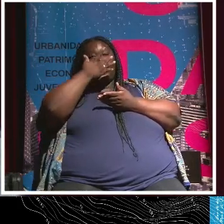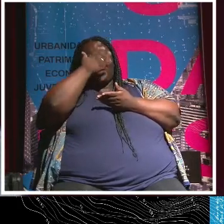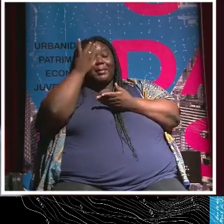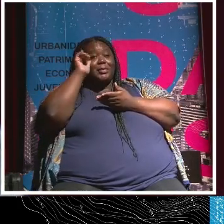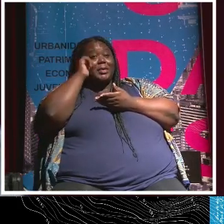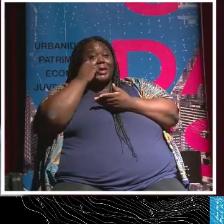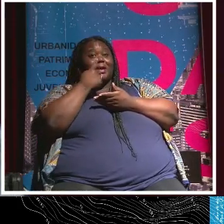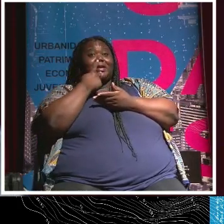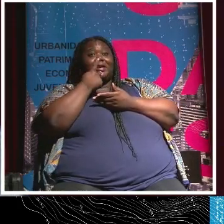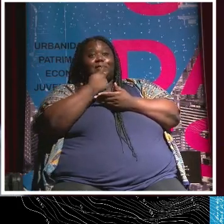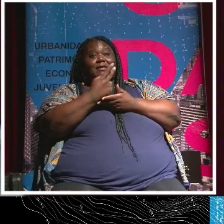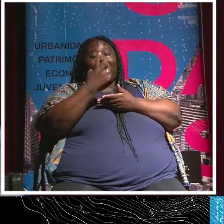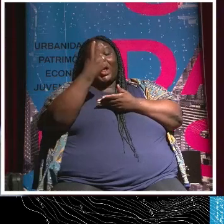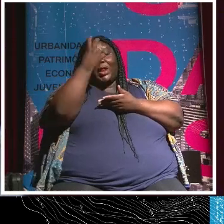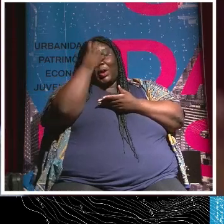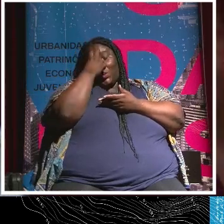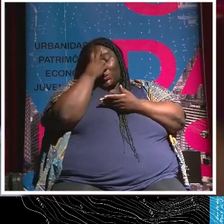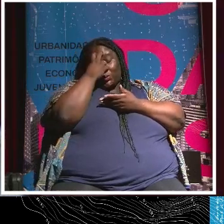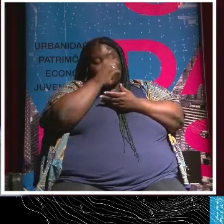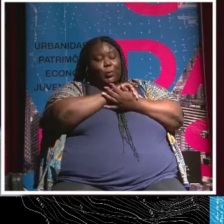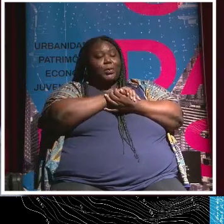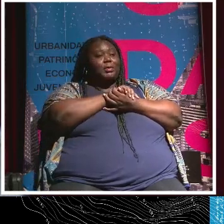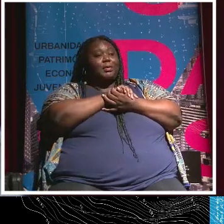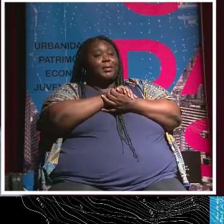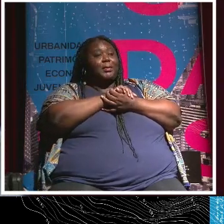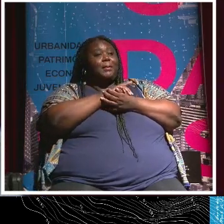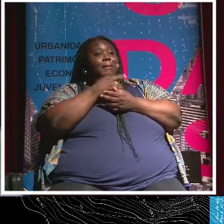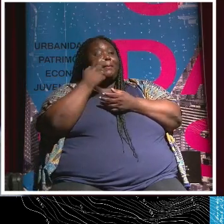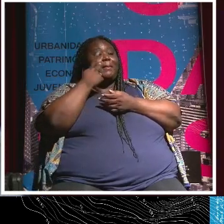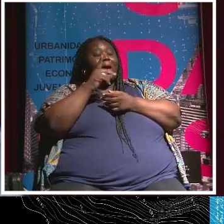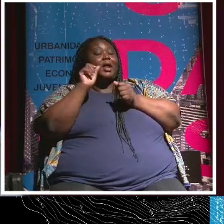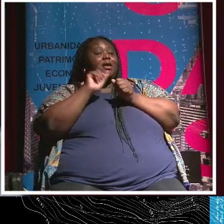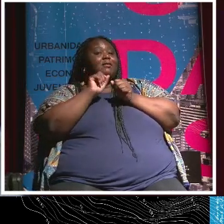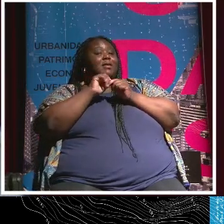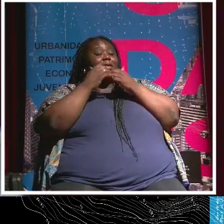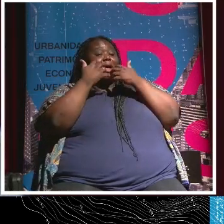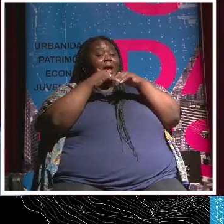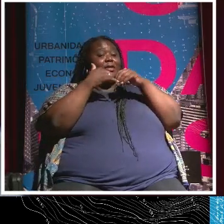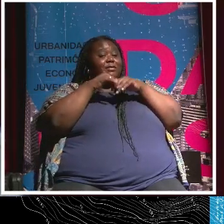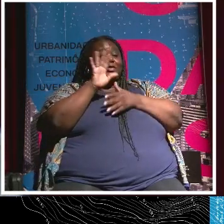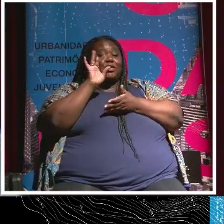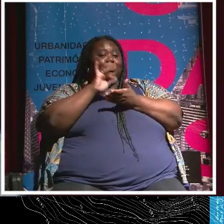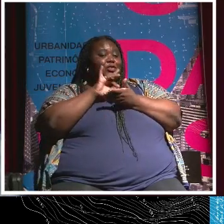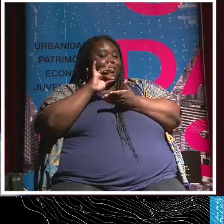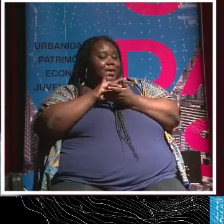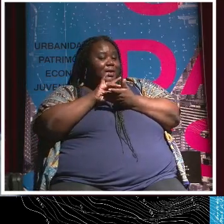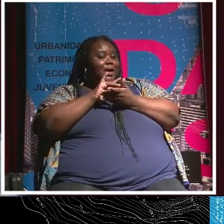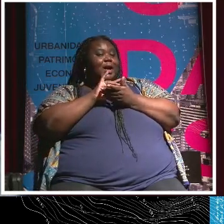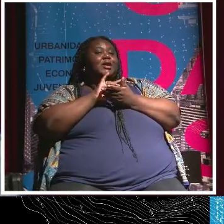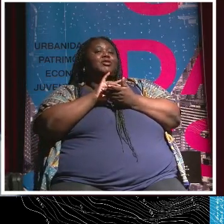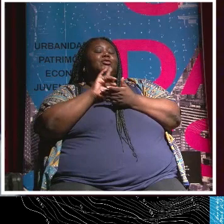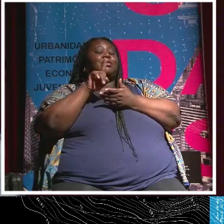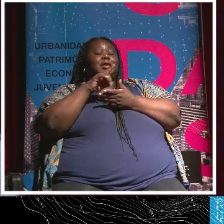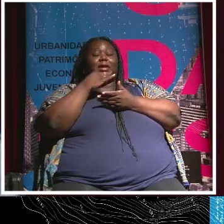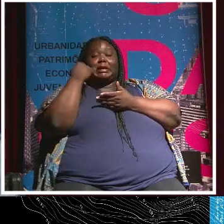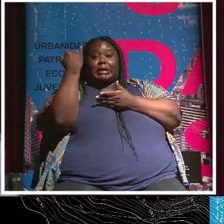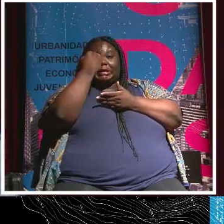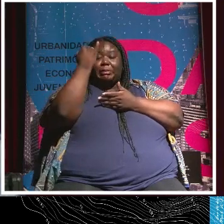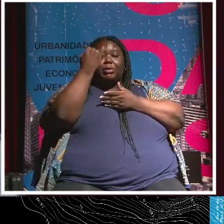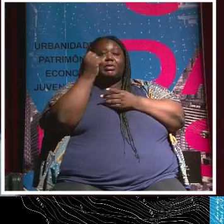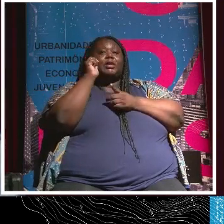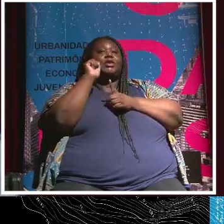falam pela cultura para fazer as reflexões reais e fundamentais para a